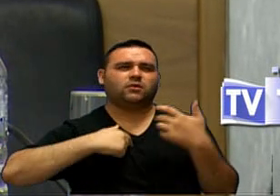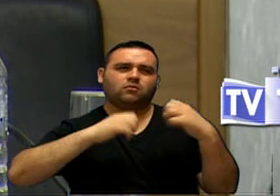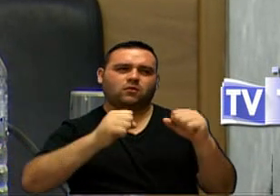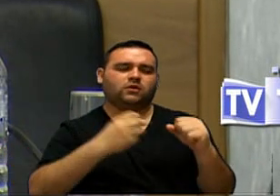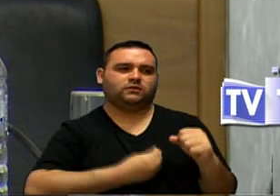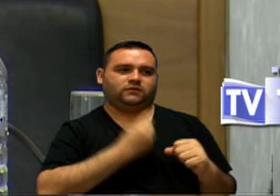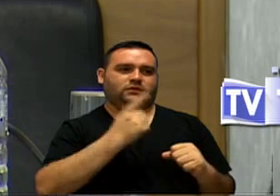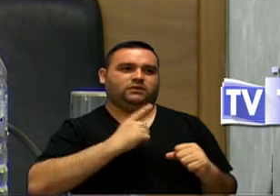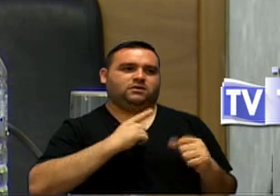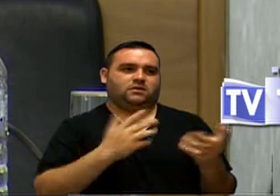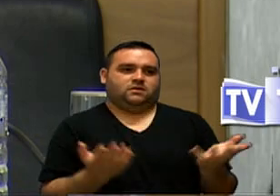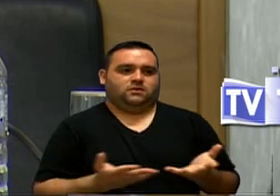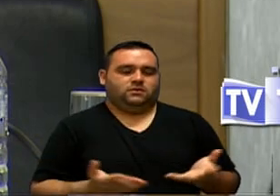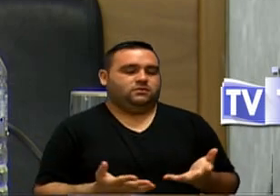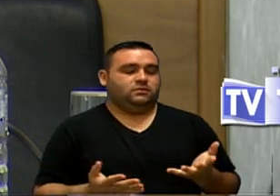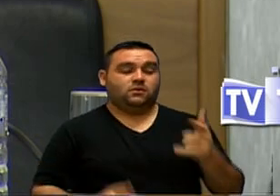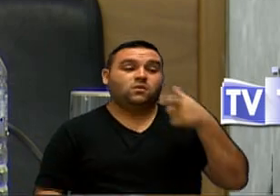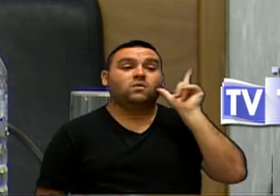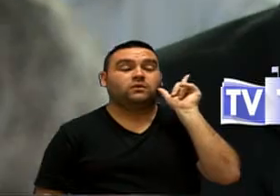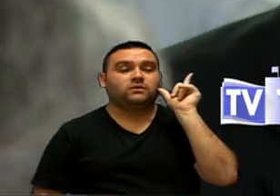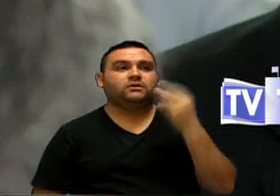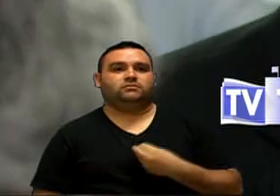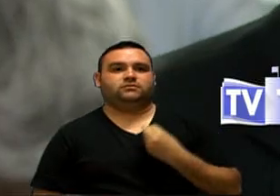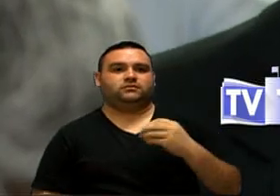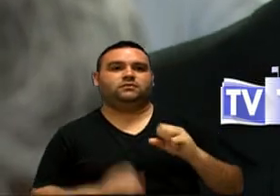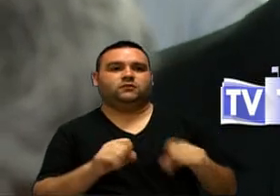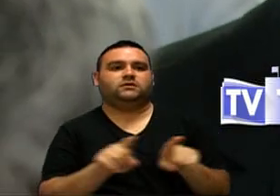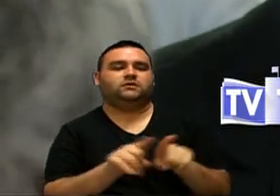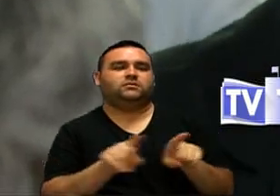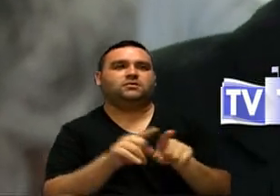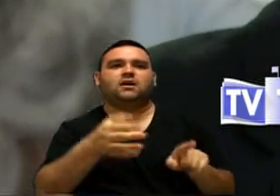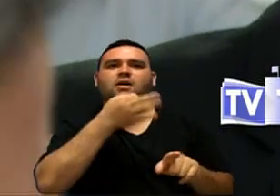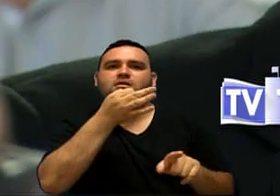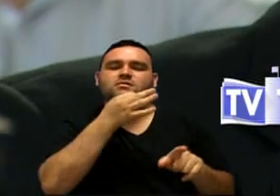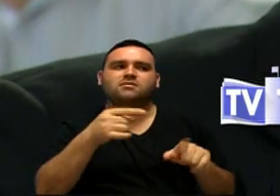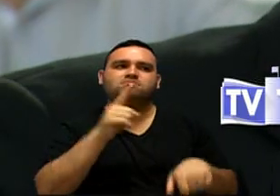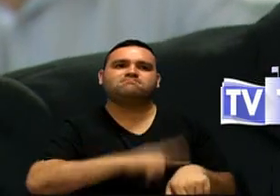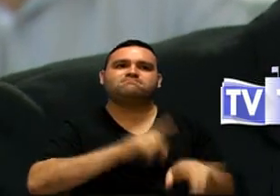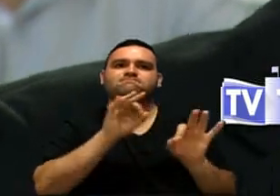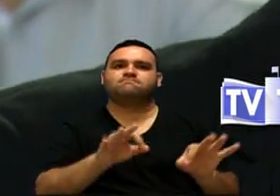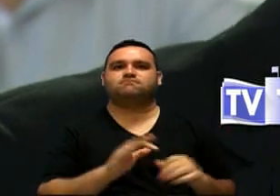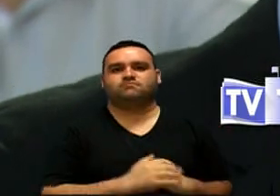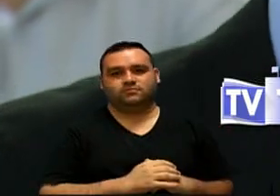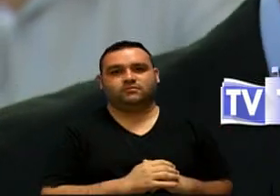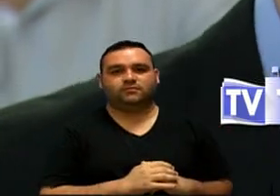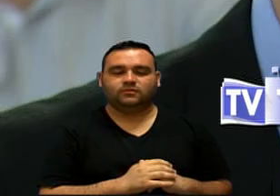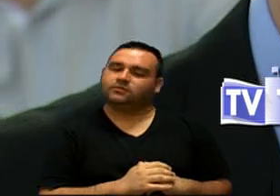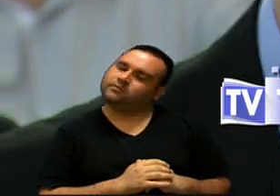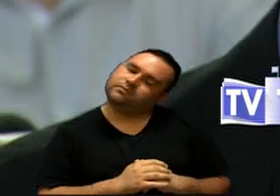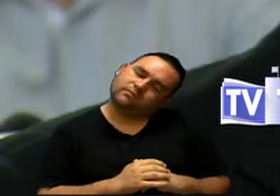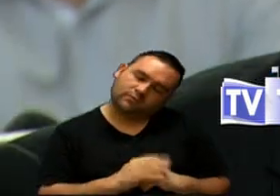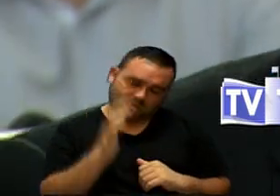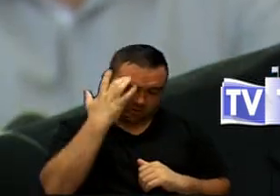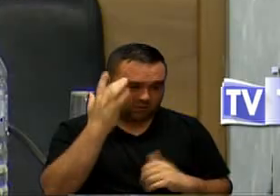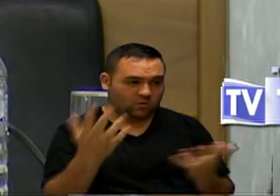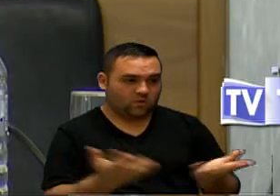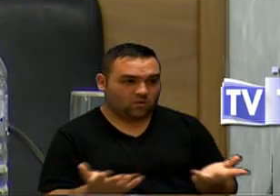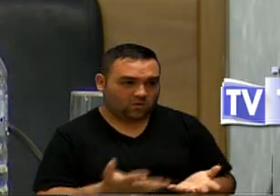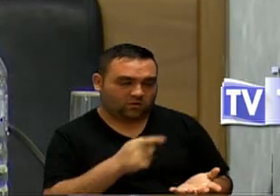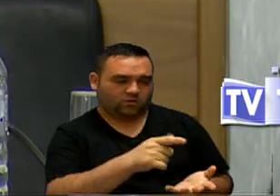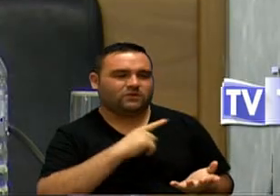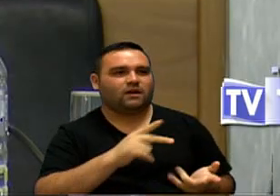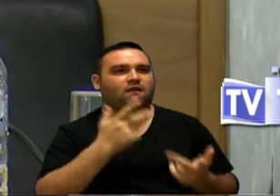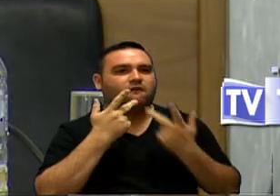estar presente aqui no dia de hoje, no dia de ontem, vereador, e podia se manifestar no momento oportuno. Eu acredito que a sua manifestação